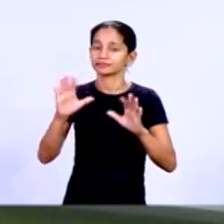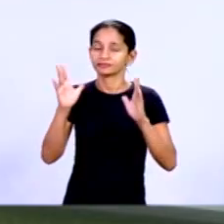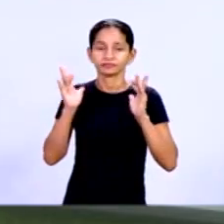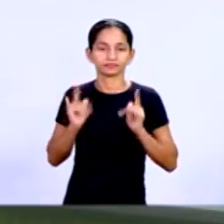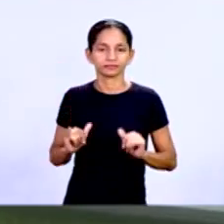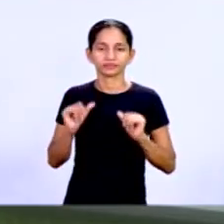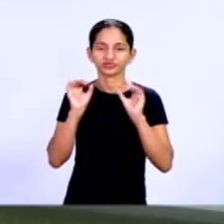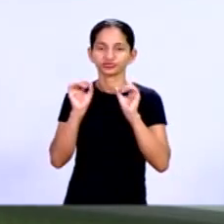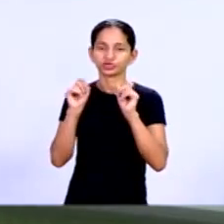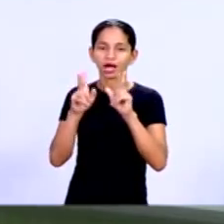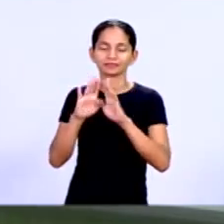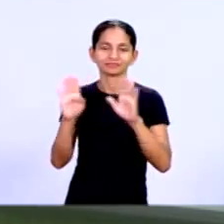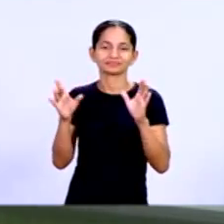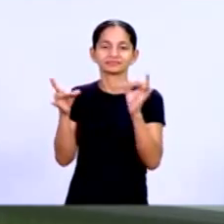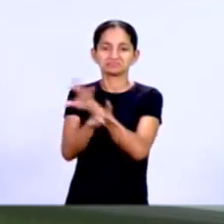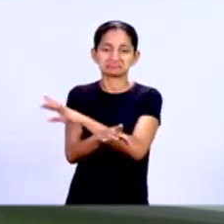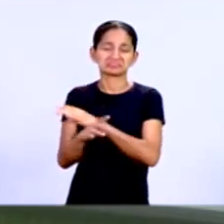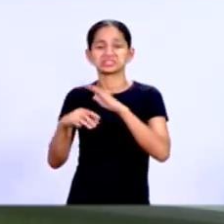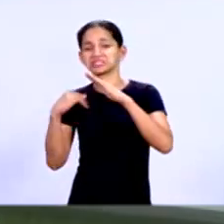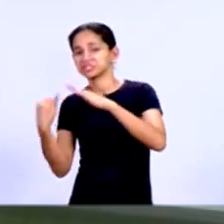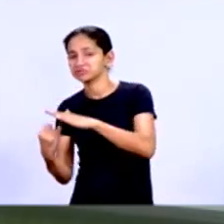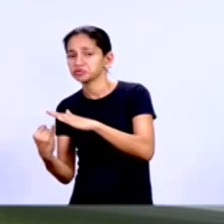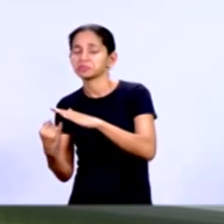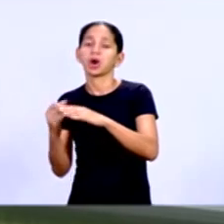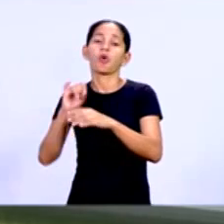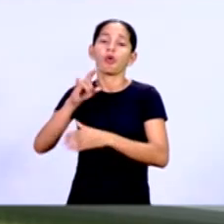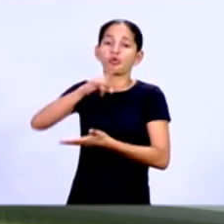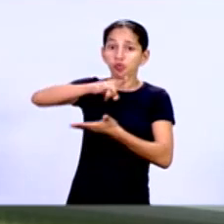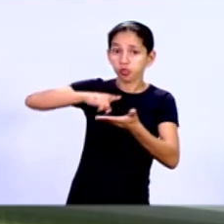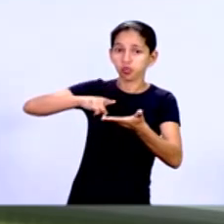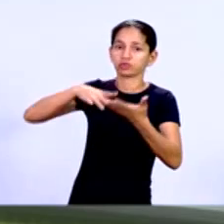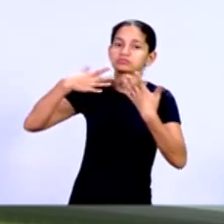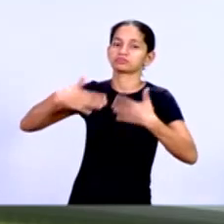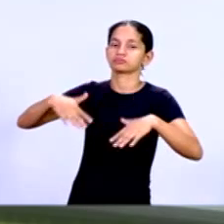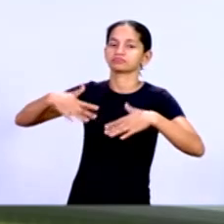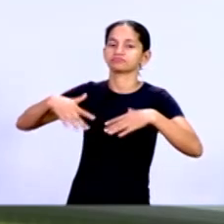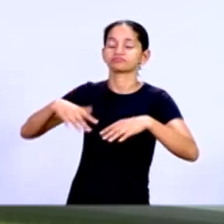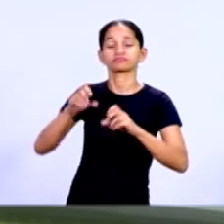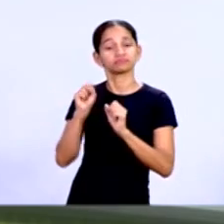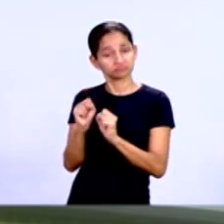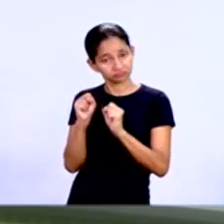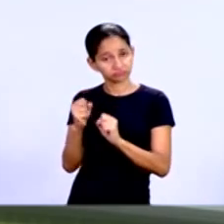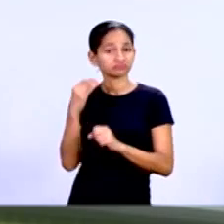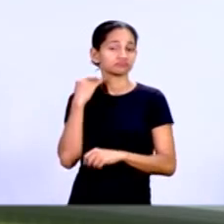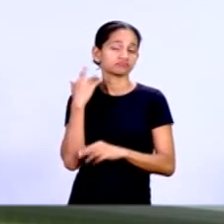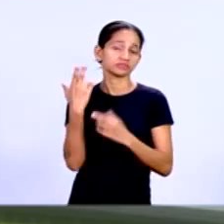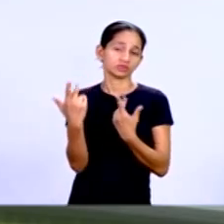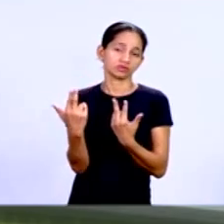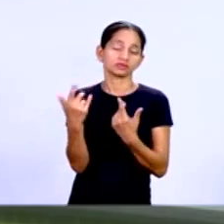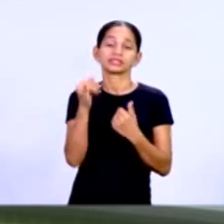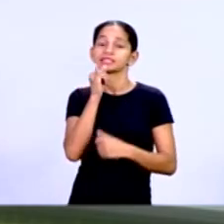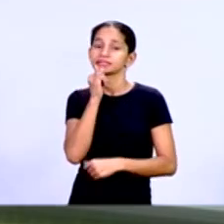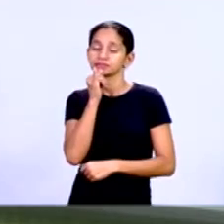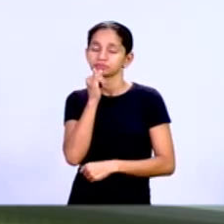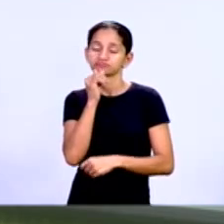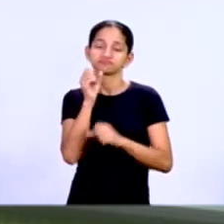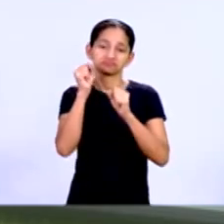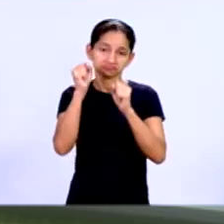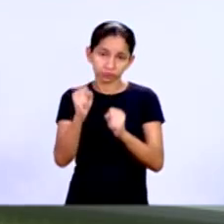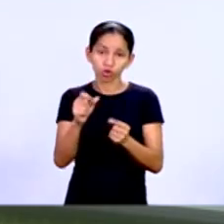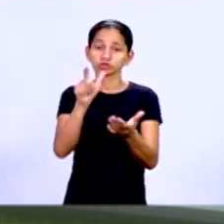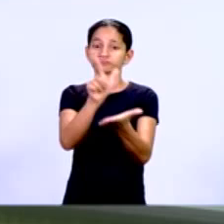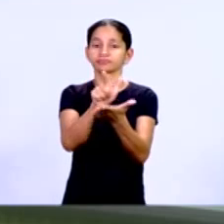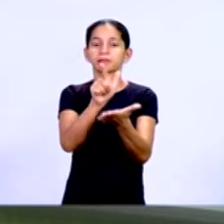Mesmo que seja informal ou que seja formal, você faz a quitação usando a moeda, né? Que nós temos o